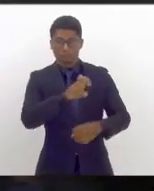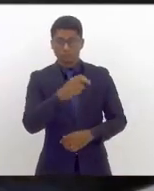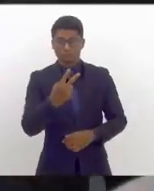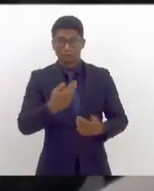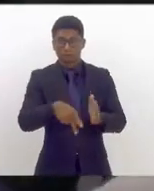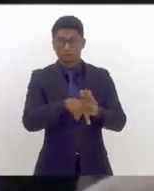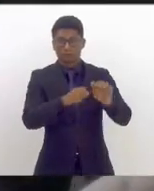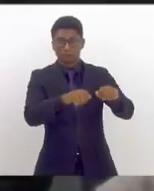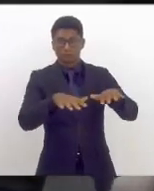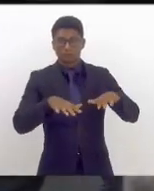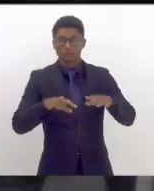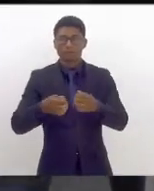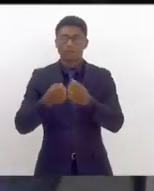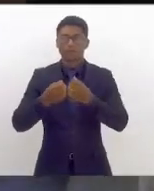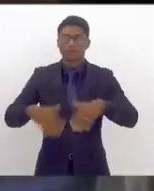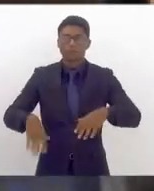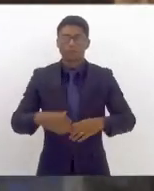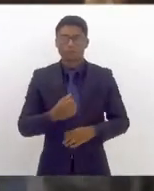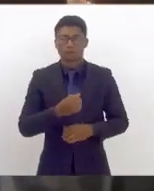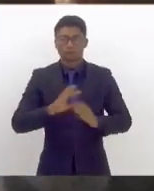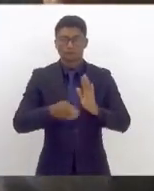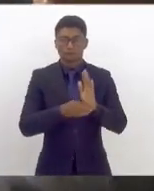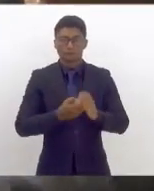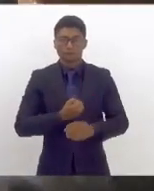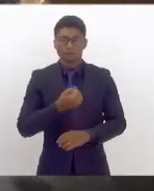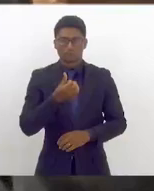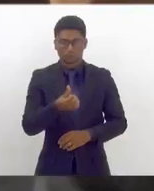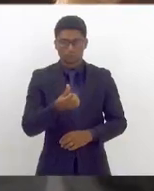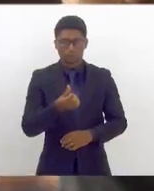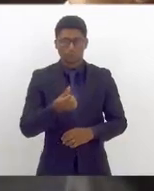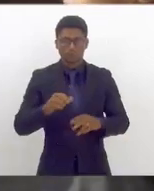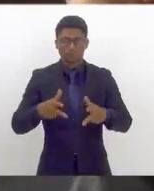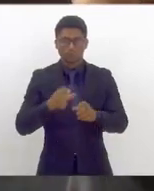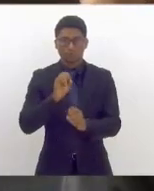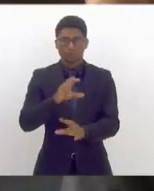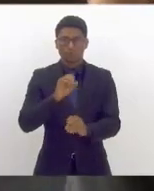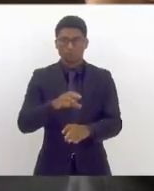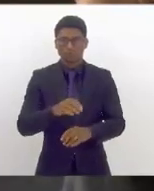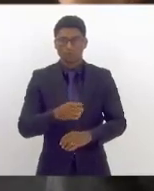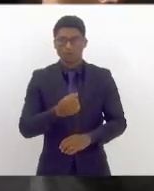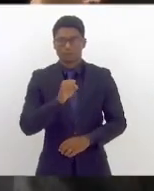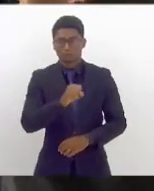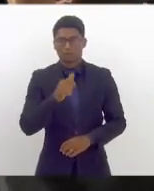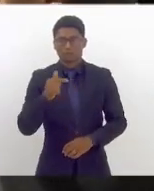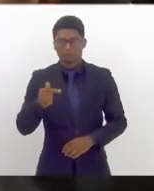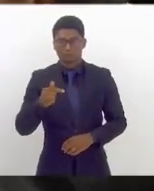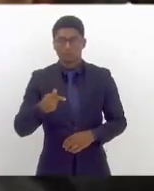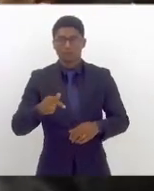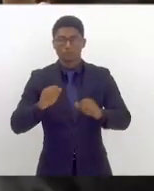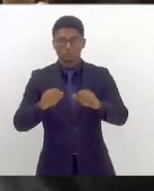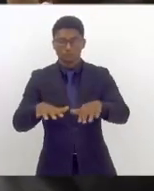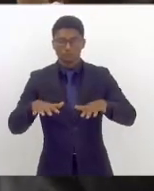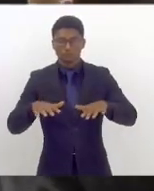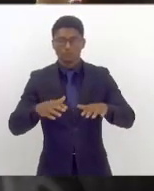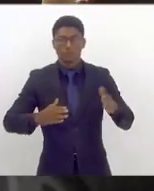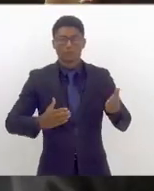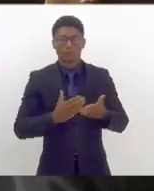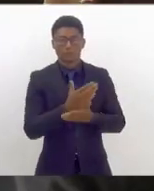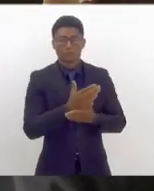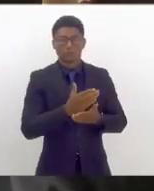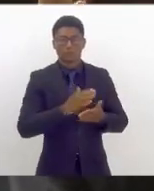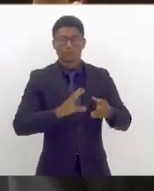de plenário prejudicadas as emendas número seis da comissão de educação 87 milionário pela aprovação com